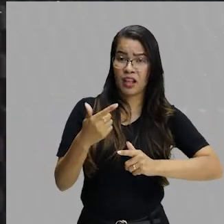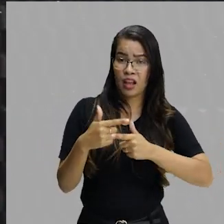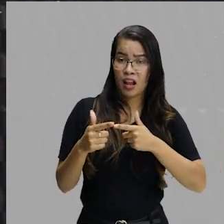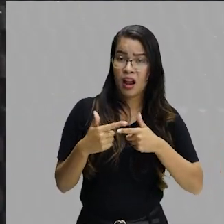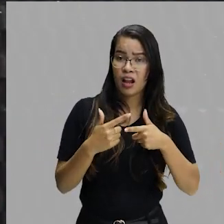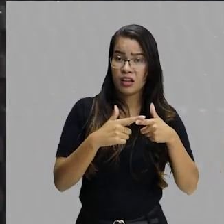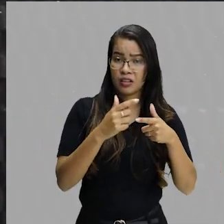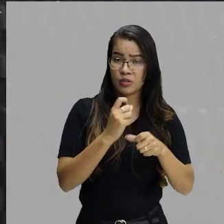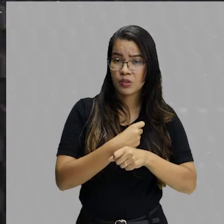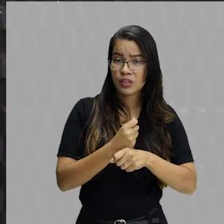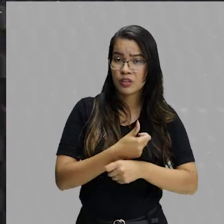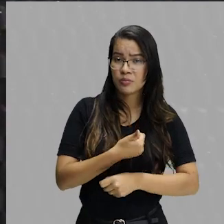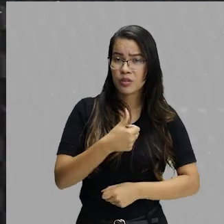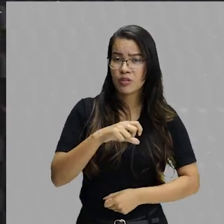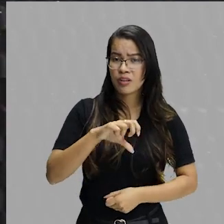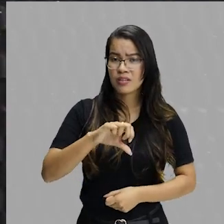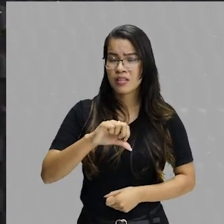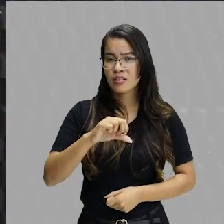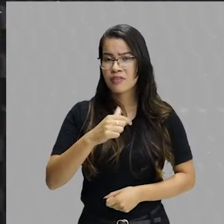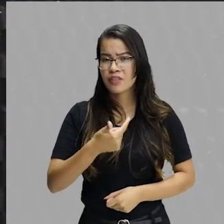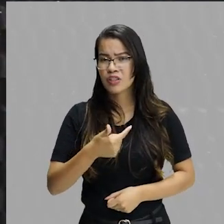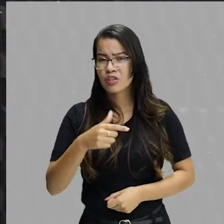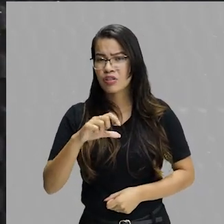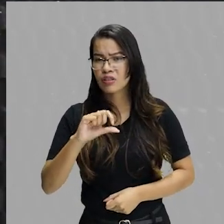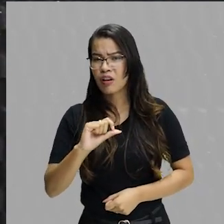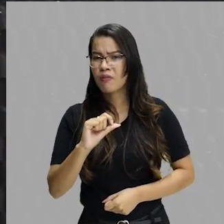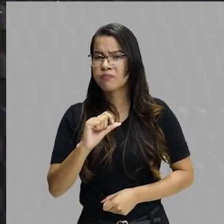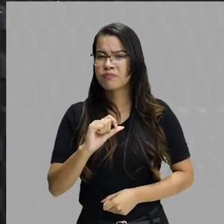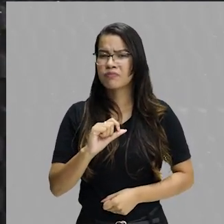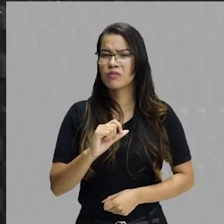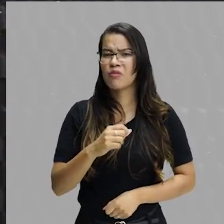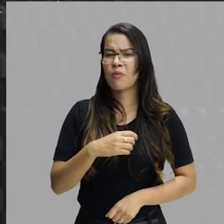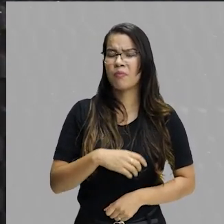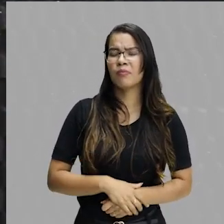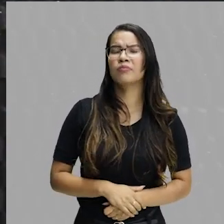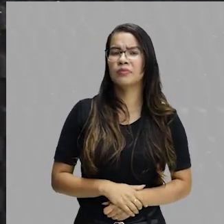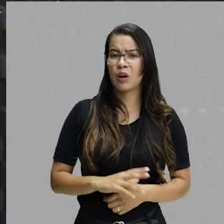aumentou o desemprego, esses foram um dos grandes efeitos da crise de 29.